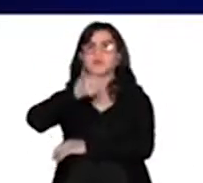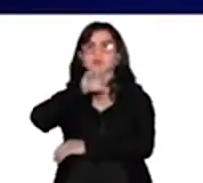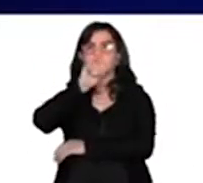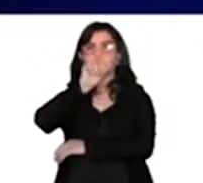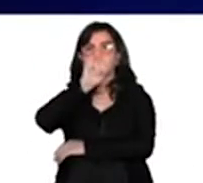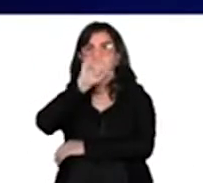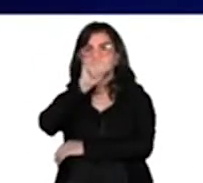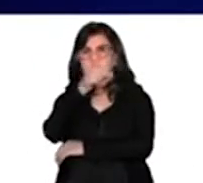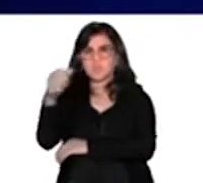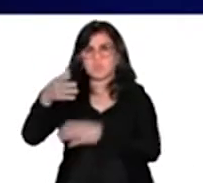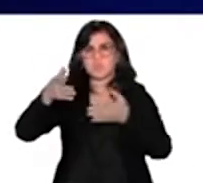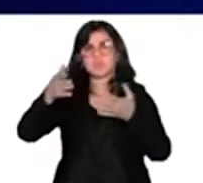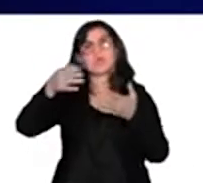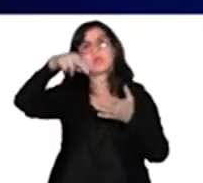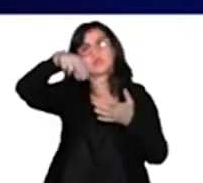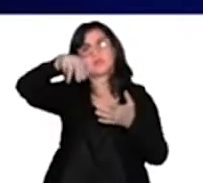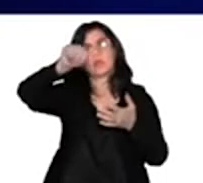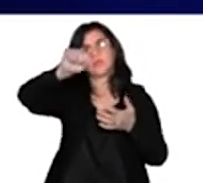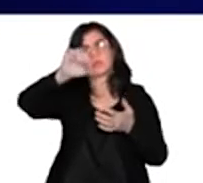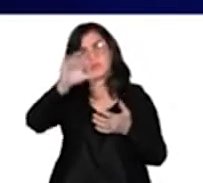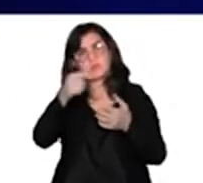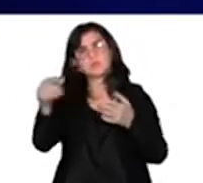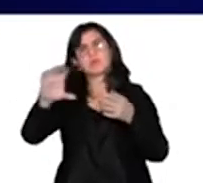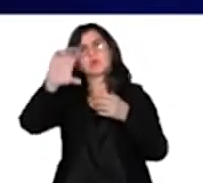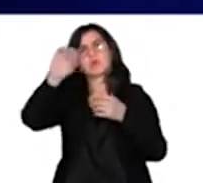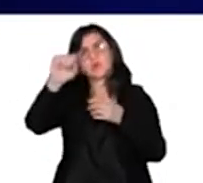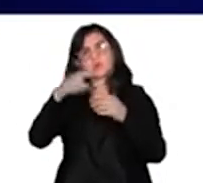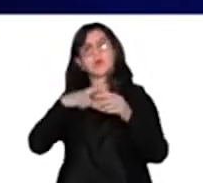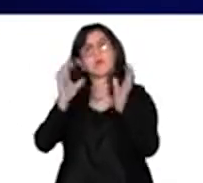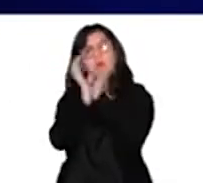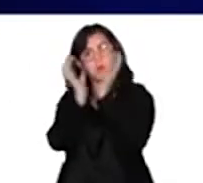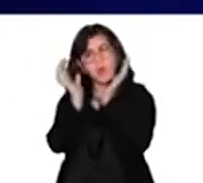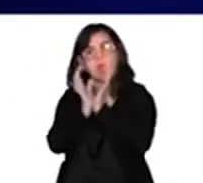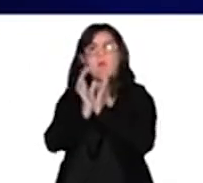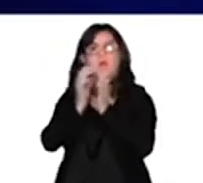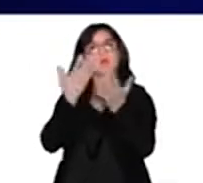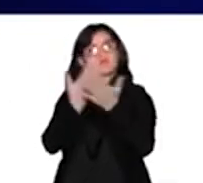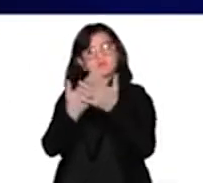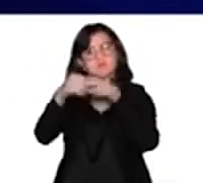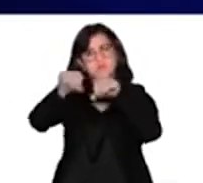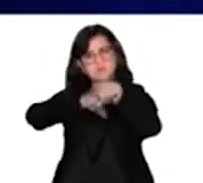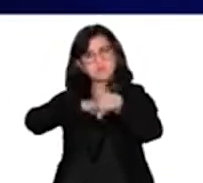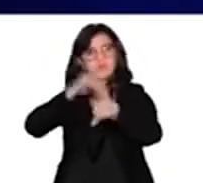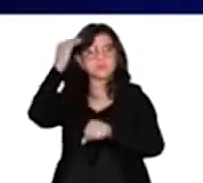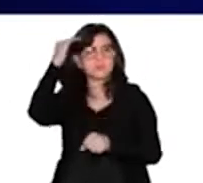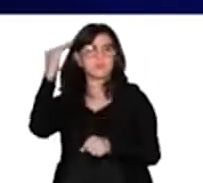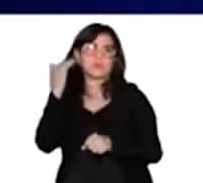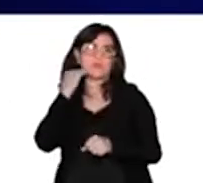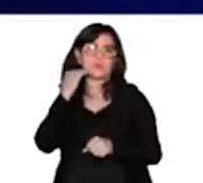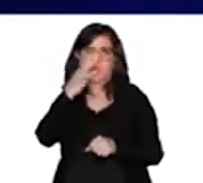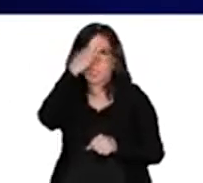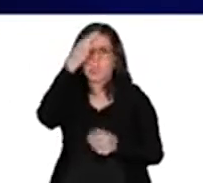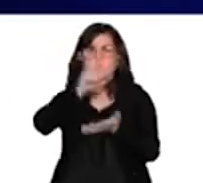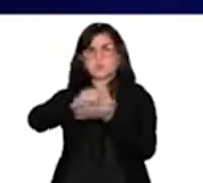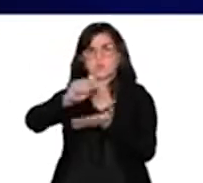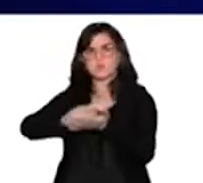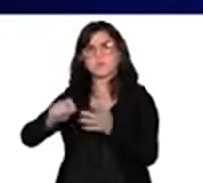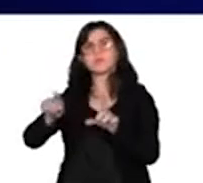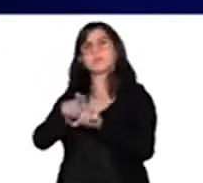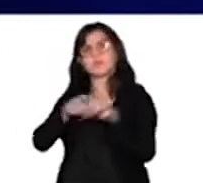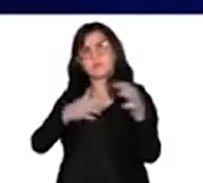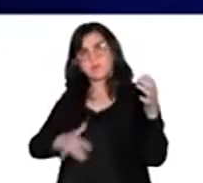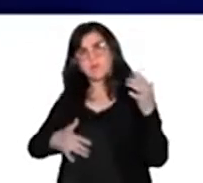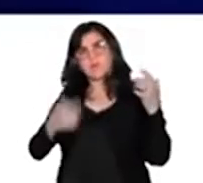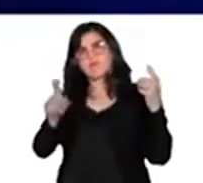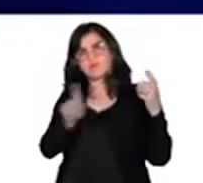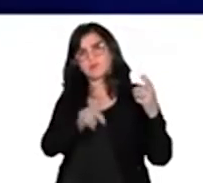Costa. Ele foi meu colega durante a minha graduação em Santa Maria. Ele é compositor, arranjador e violista, professor